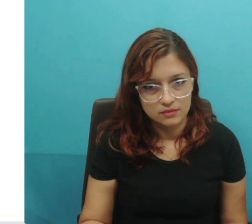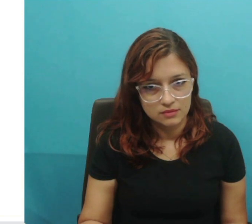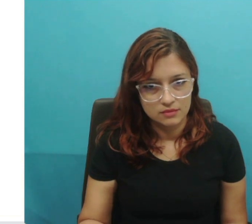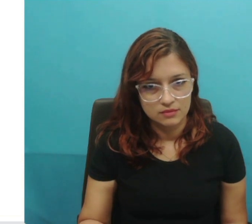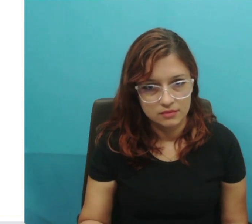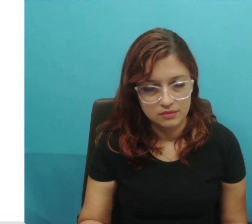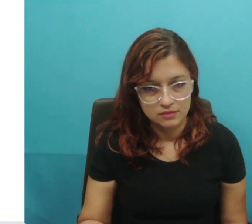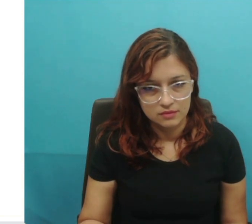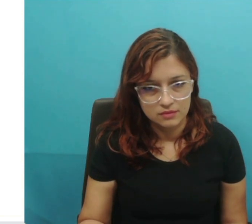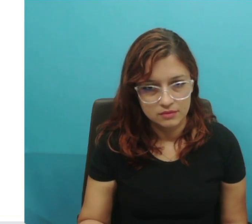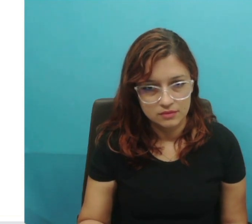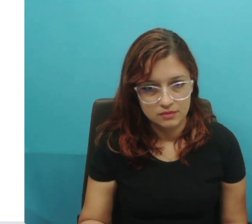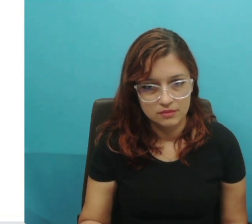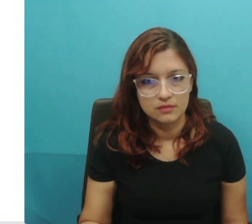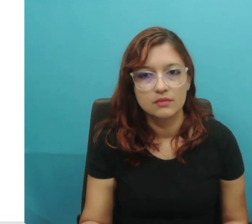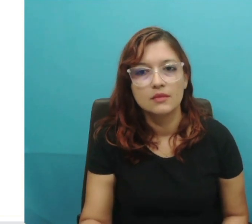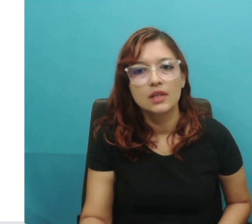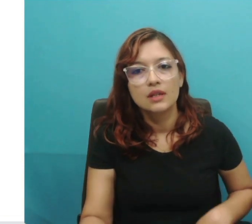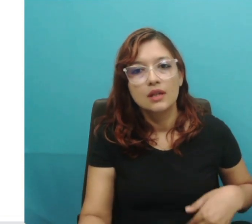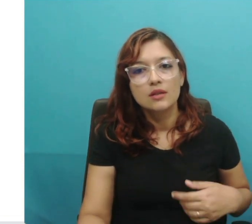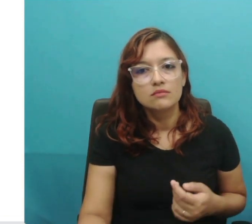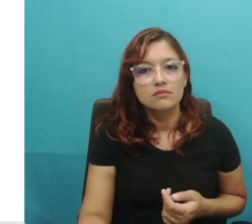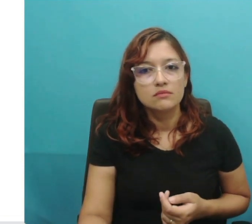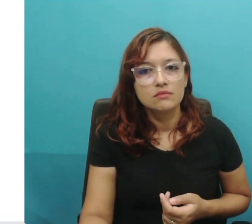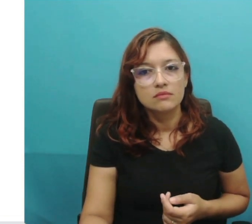e da África.